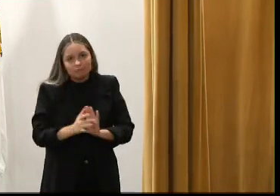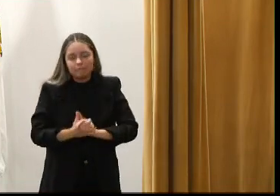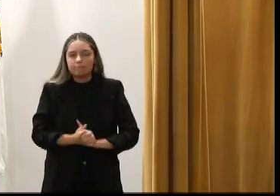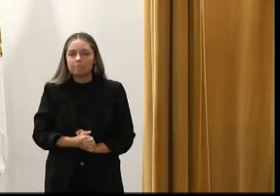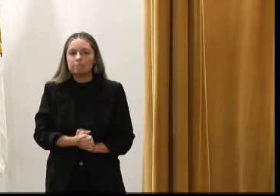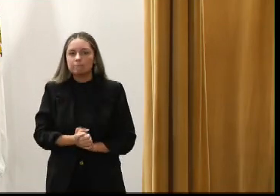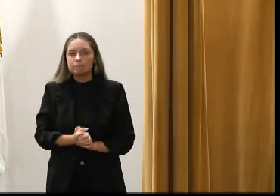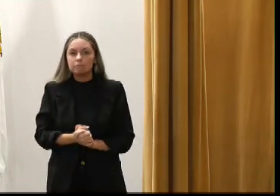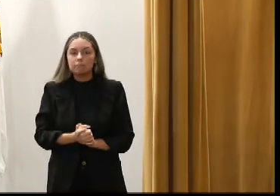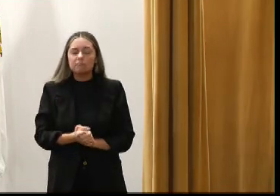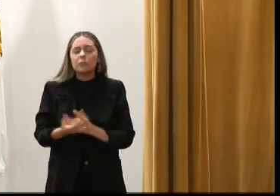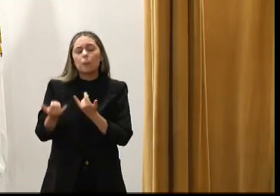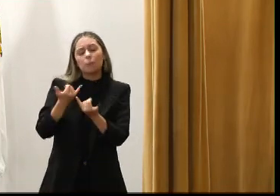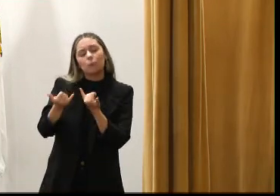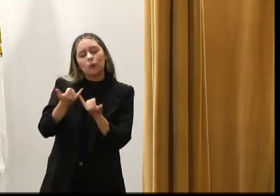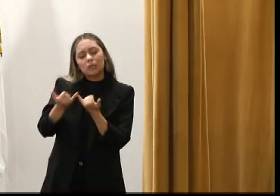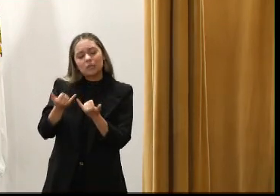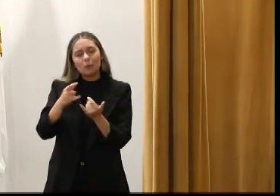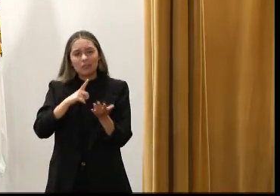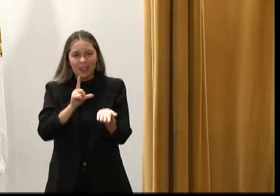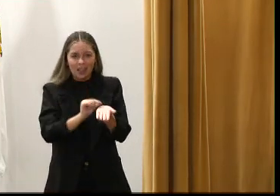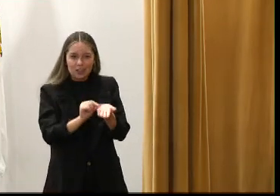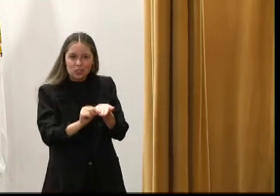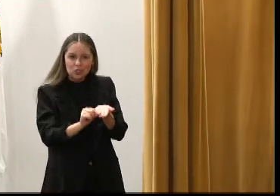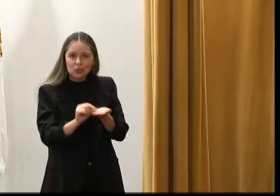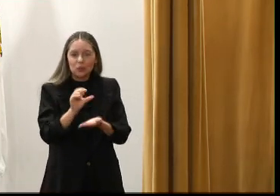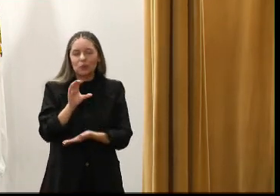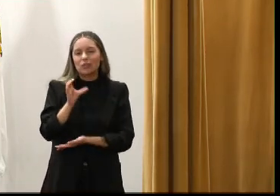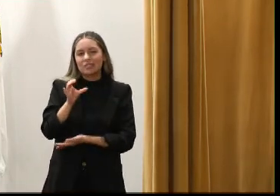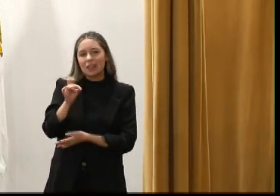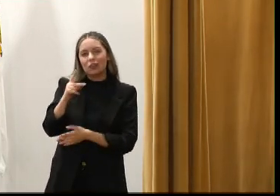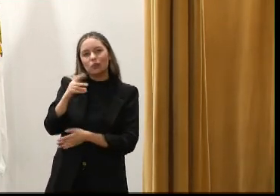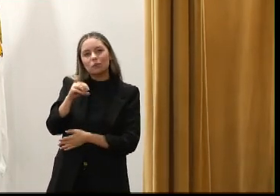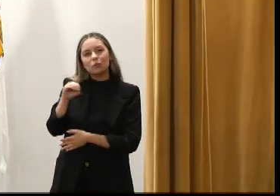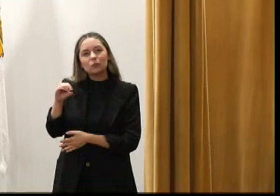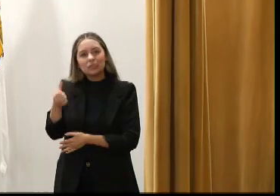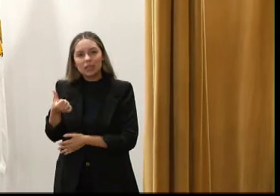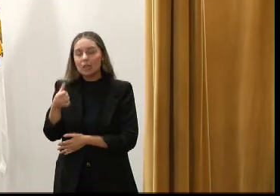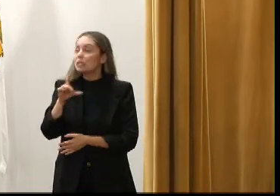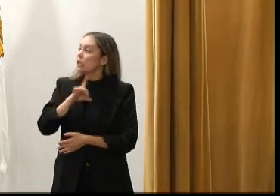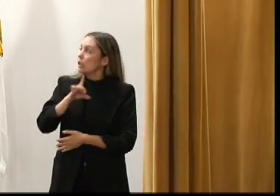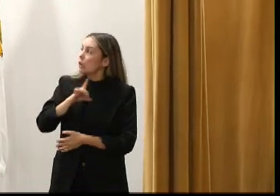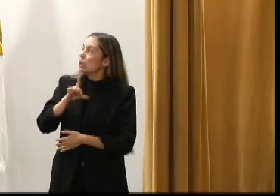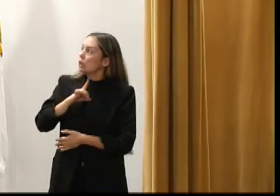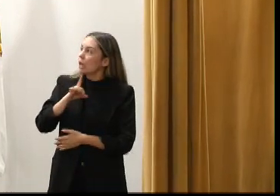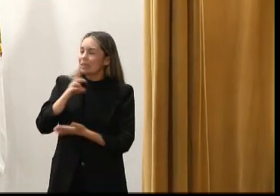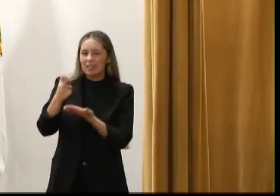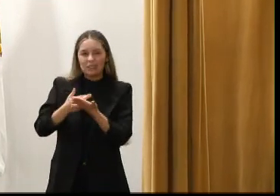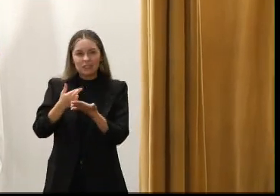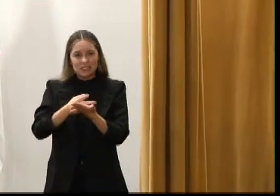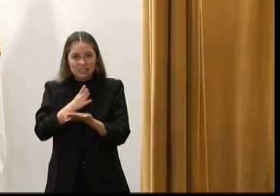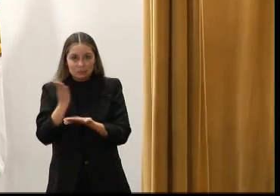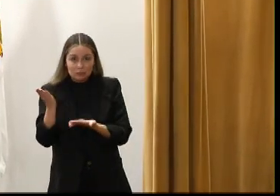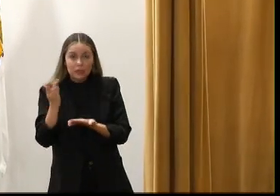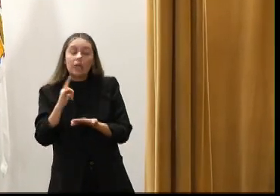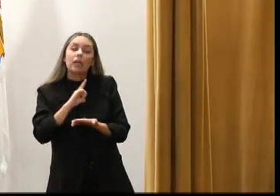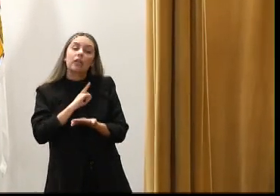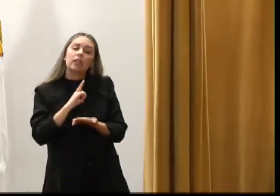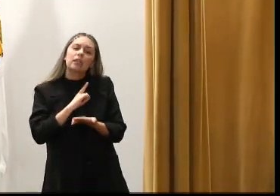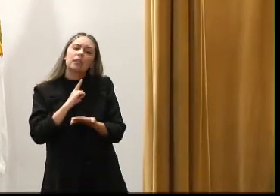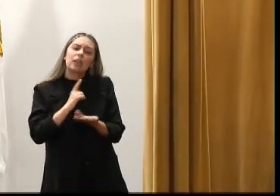Bom, por exemplo aqui, nós temos esse artigo da Science 2006, que estava prevendo que com o aquecimento global nós poderíamos ter mais